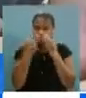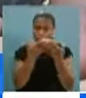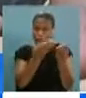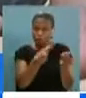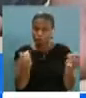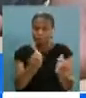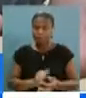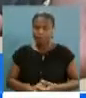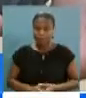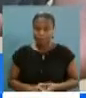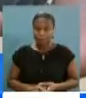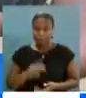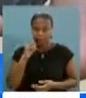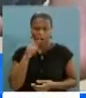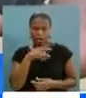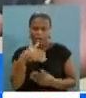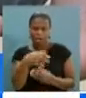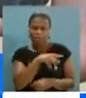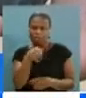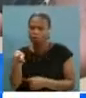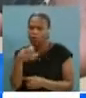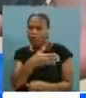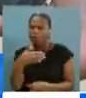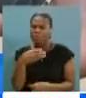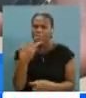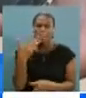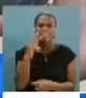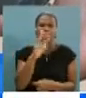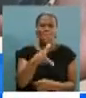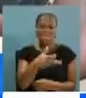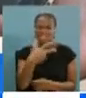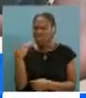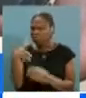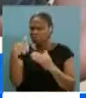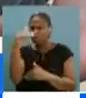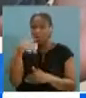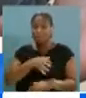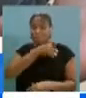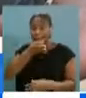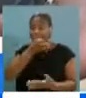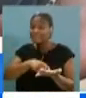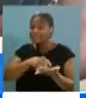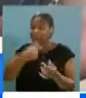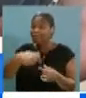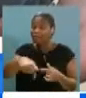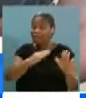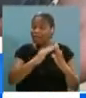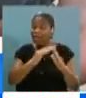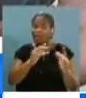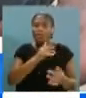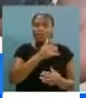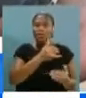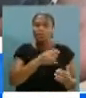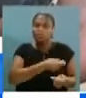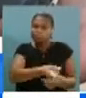resultados. Foram identificados 11.100 e tal agregados familiares a necessitar de casa neste momento, está distribuído por ilha e por